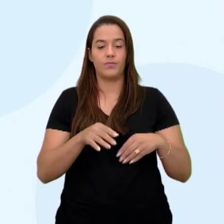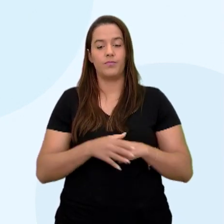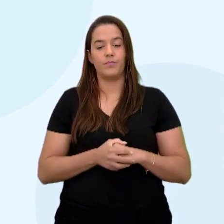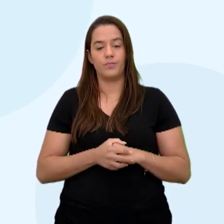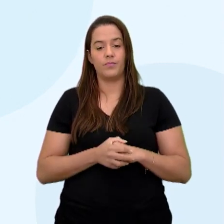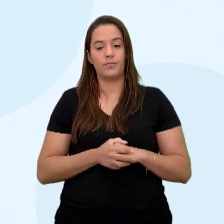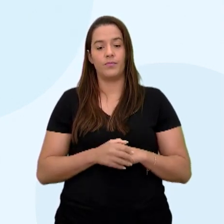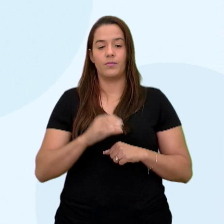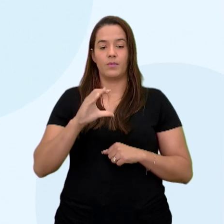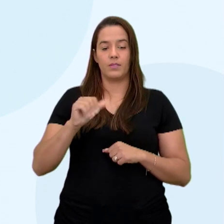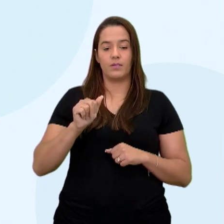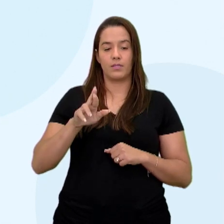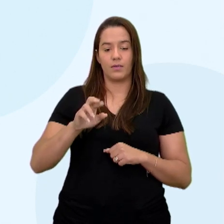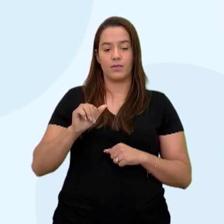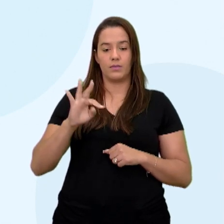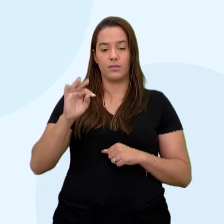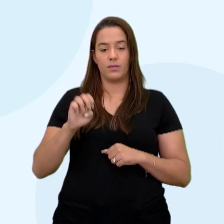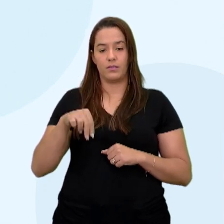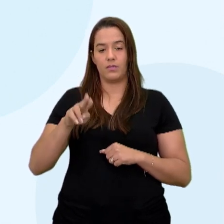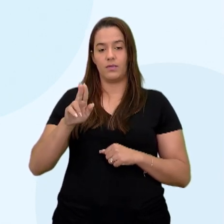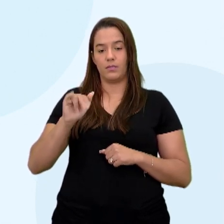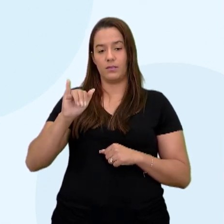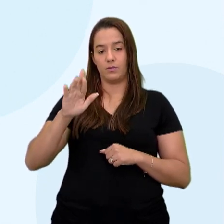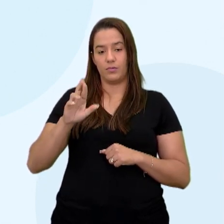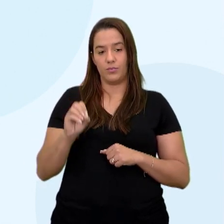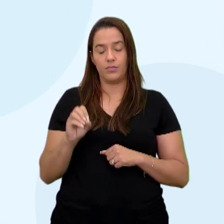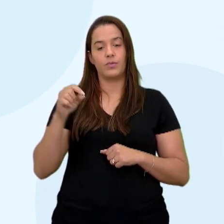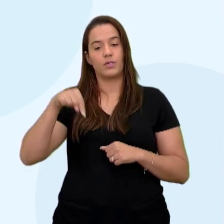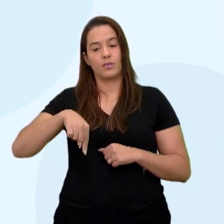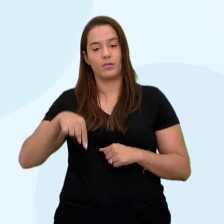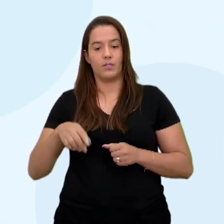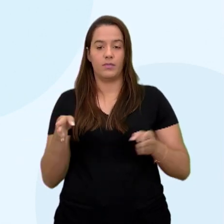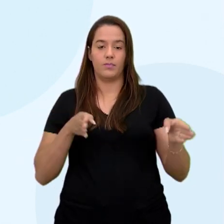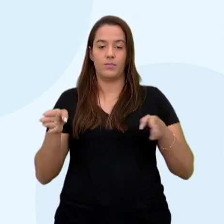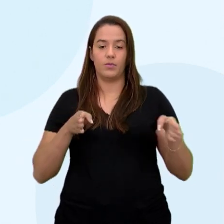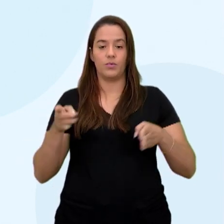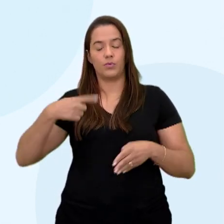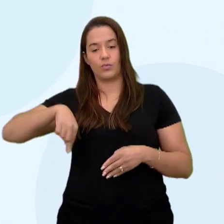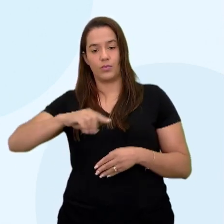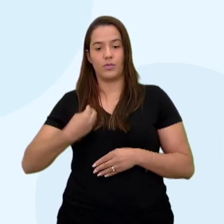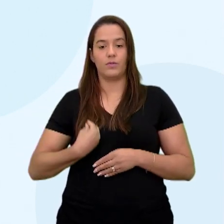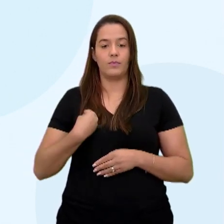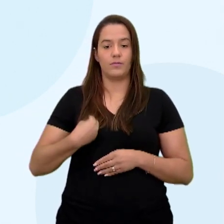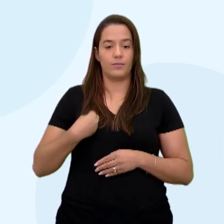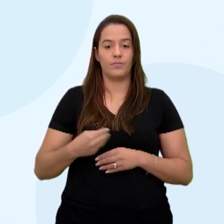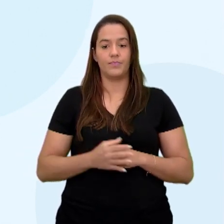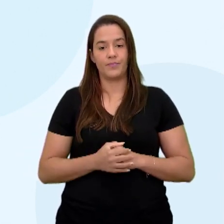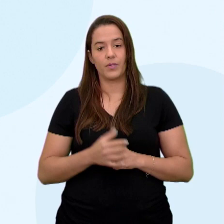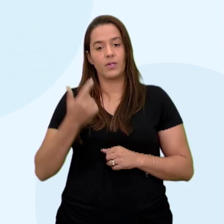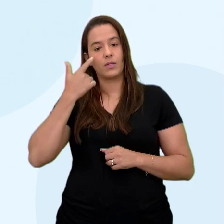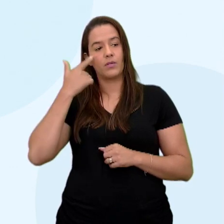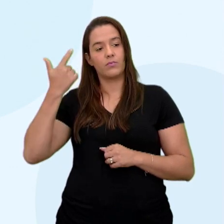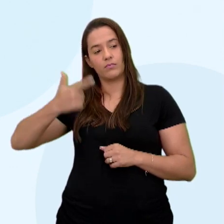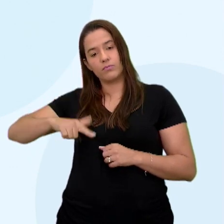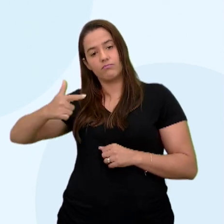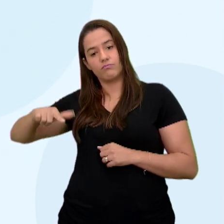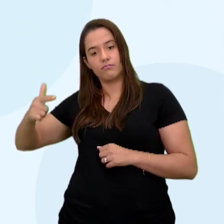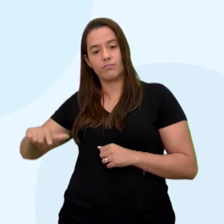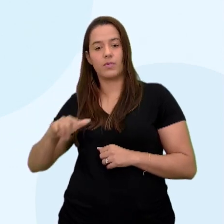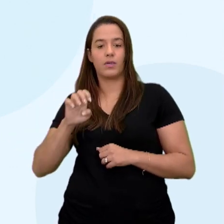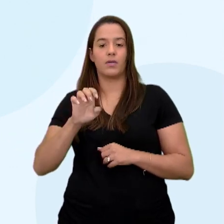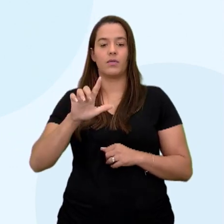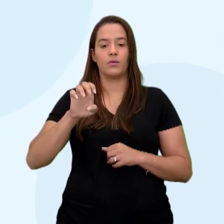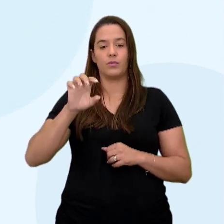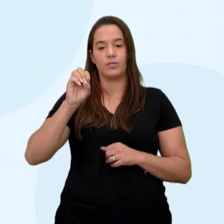no Quaternário, que é o período atual na qual nós vivemos, temos lá o Pleistoceno e o Holoceno.